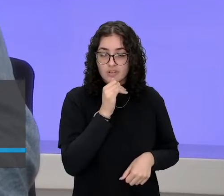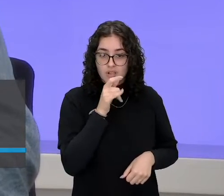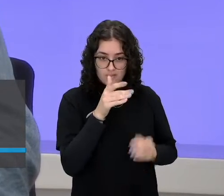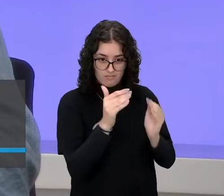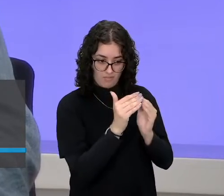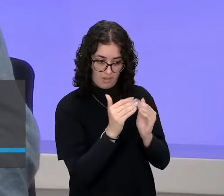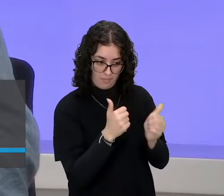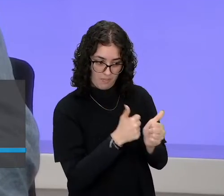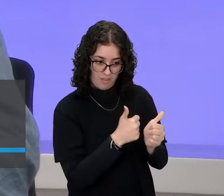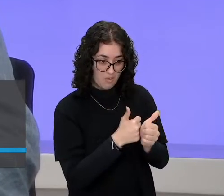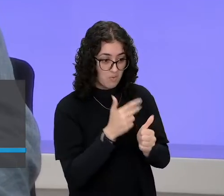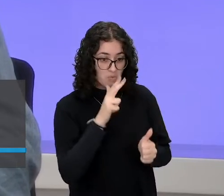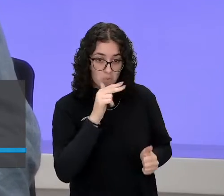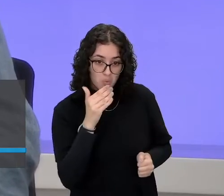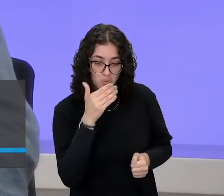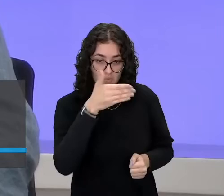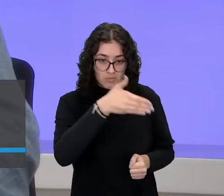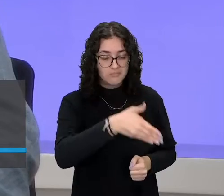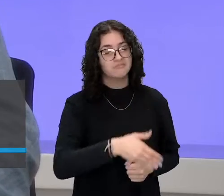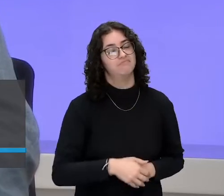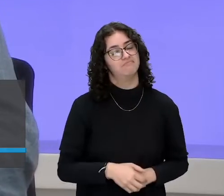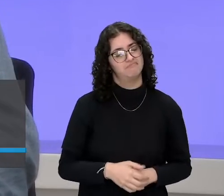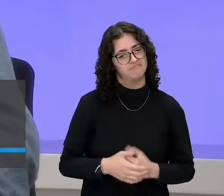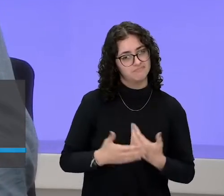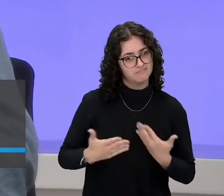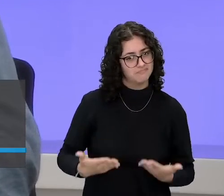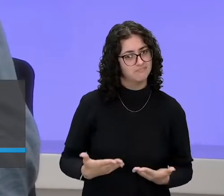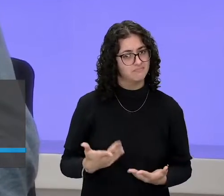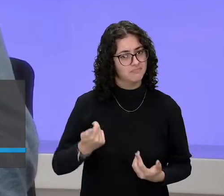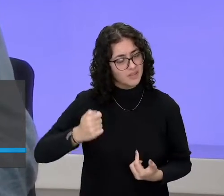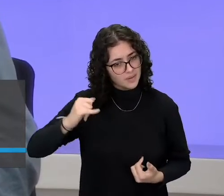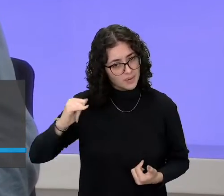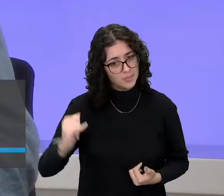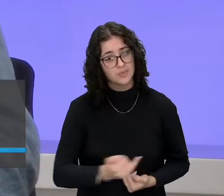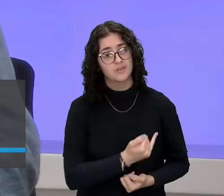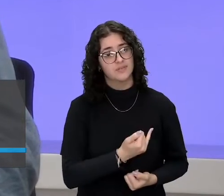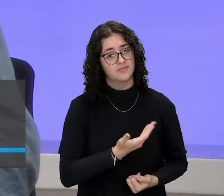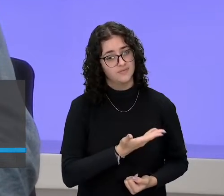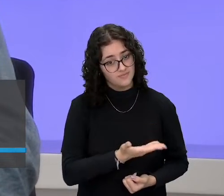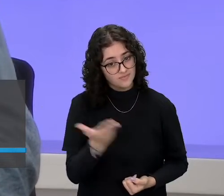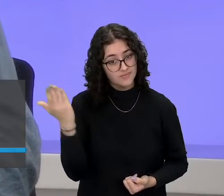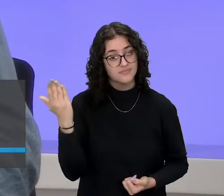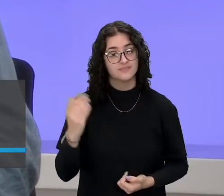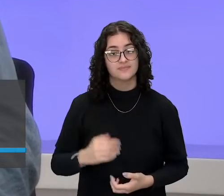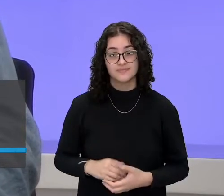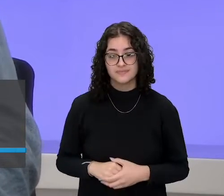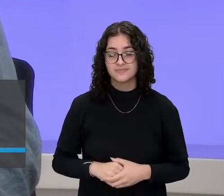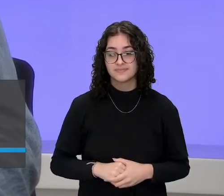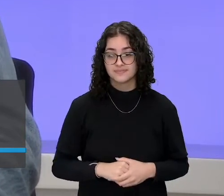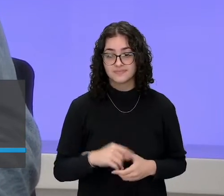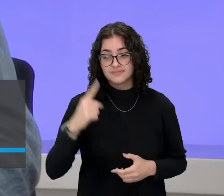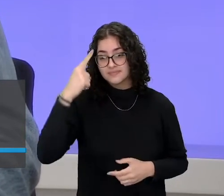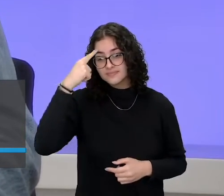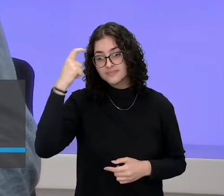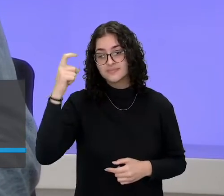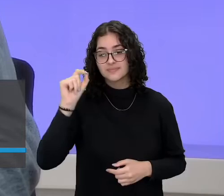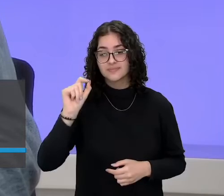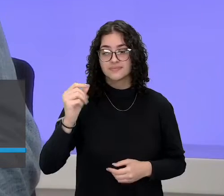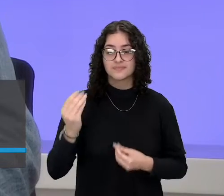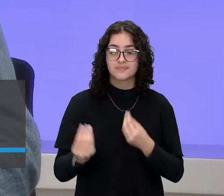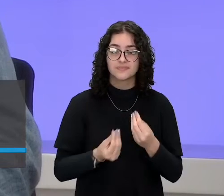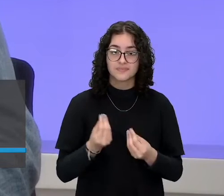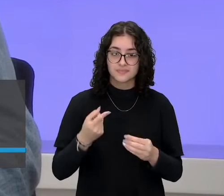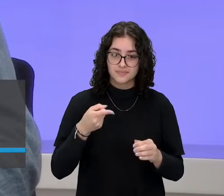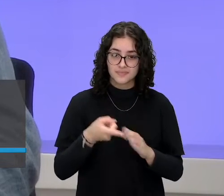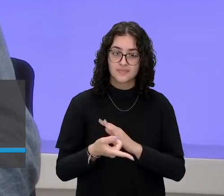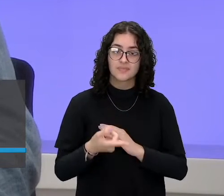aí perto e nunca foi, gente, tá na hora de se movimentar e ir. A ideia aqui para o aprofundamento é que se